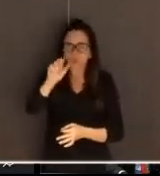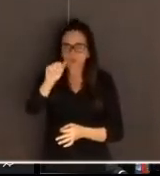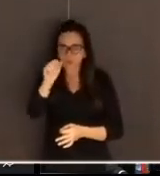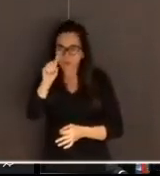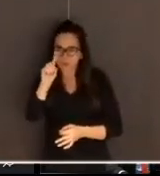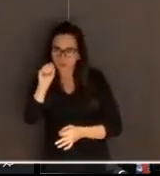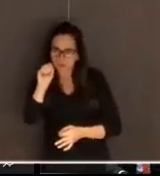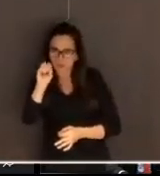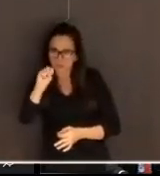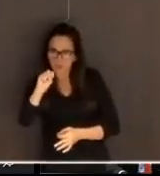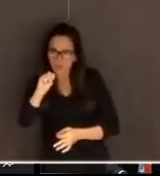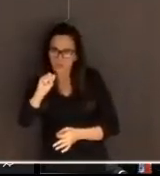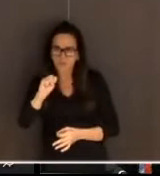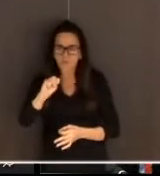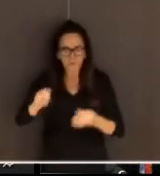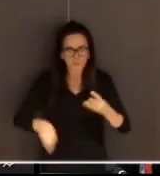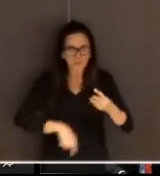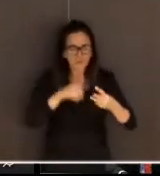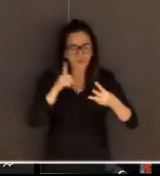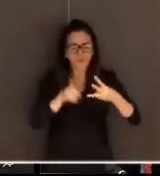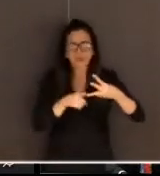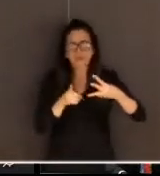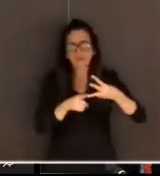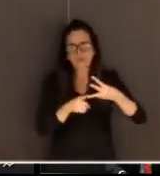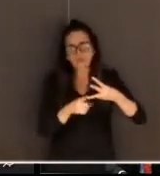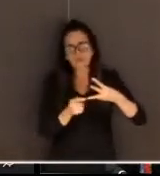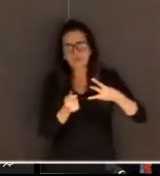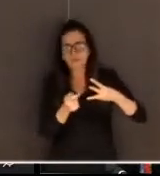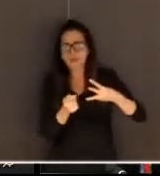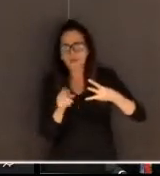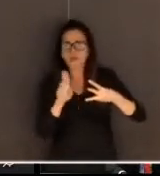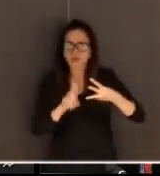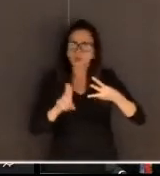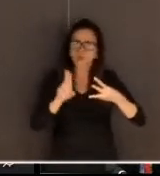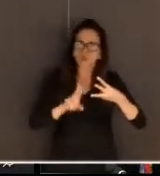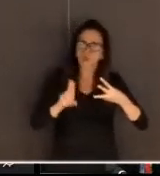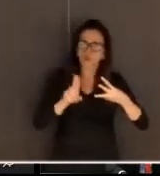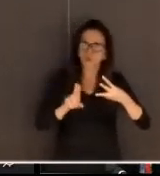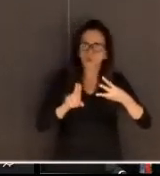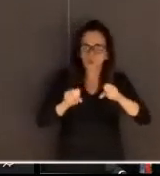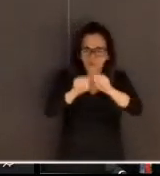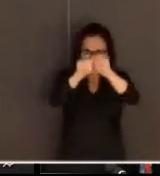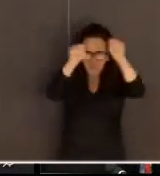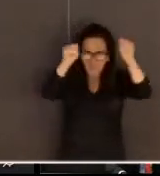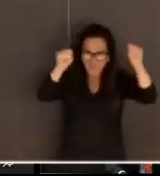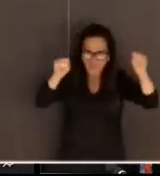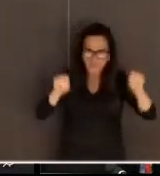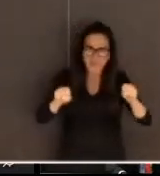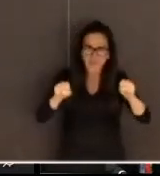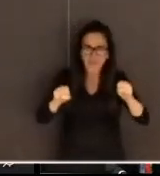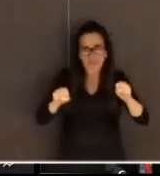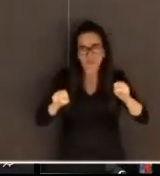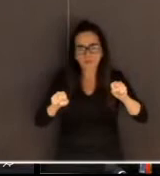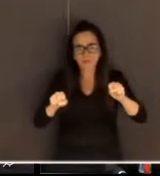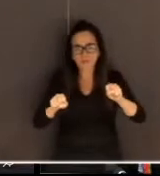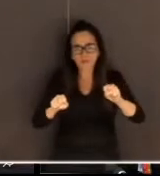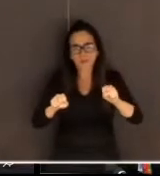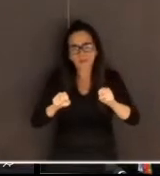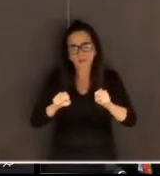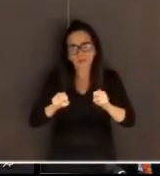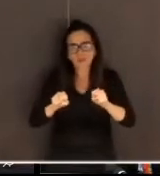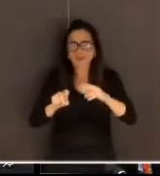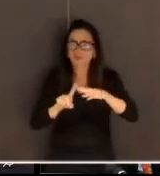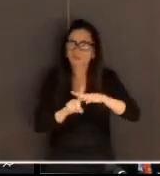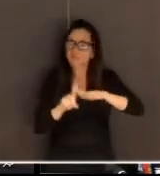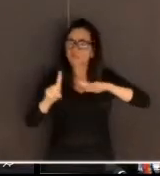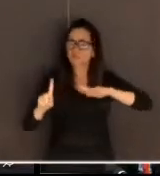base, colegas, que é pouco mencionada na doutrina, que é o sistema de exclusão probatória. Geralmente, quando